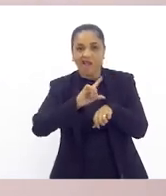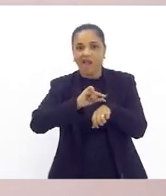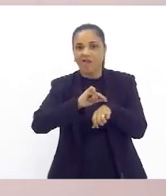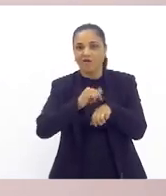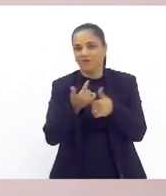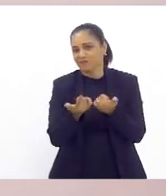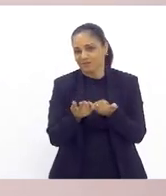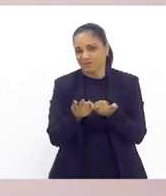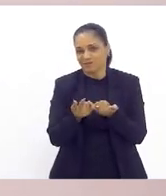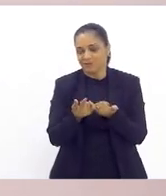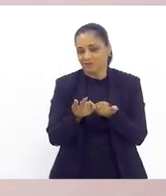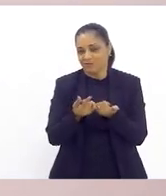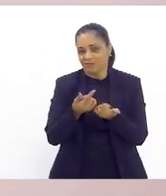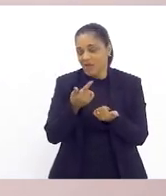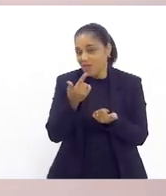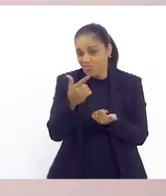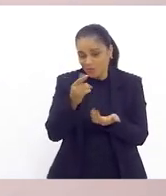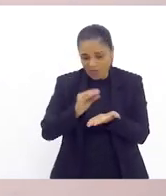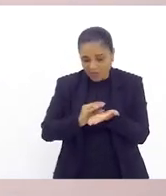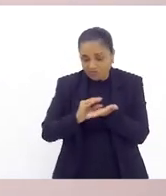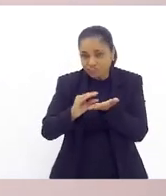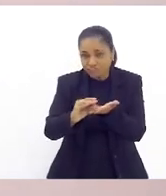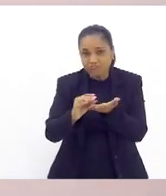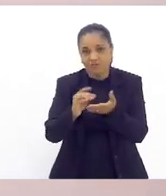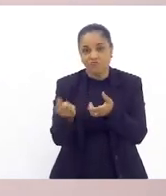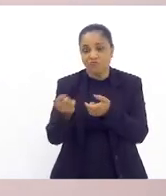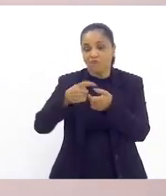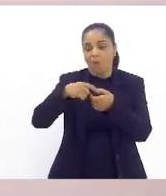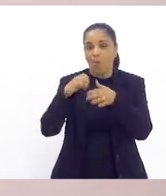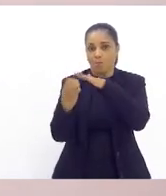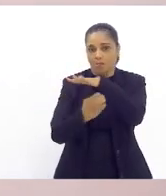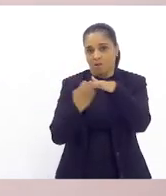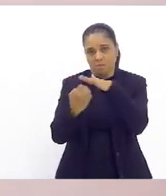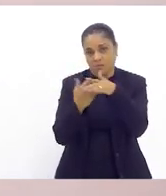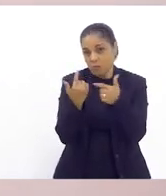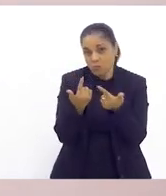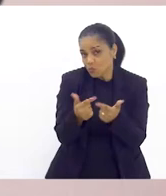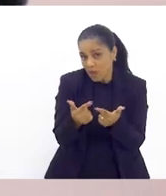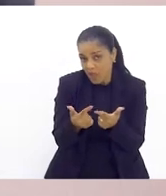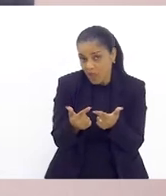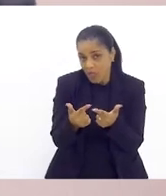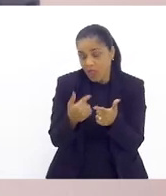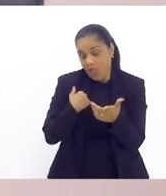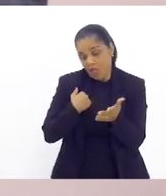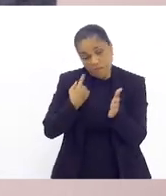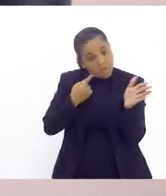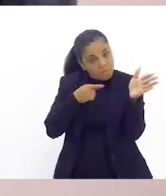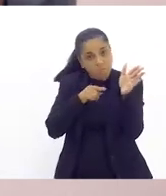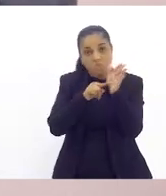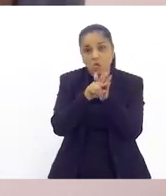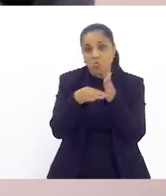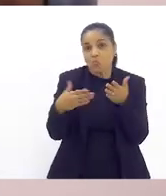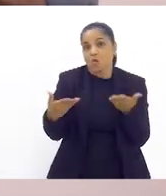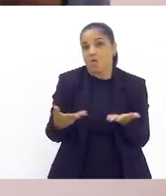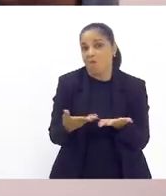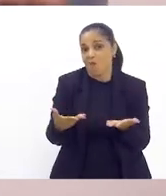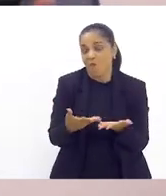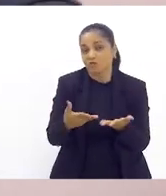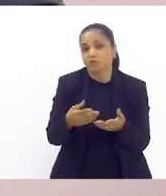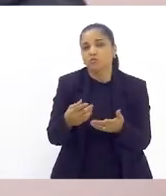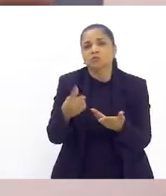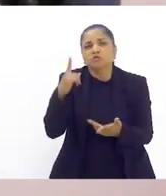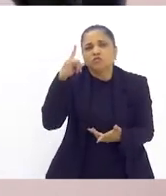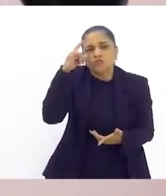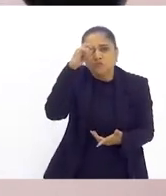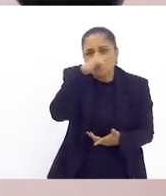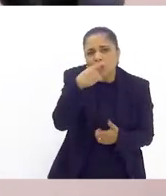também não há receita de volta para empresa então fica aqui até minha pergunta porque tanta dificuldade